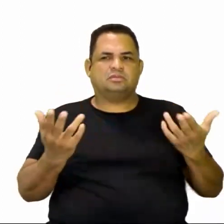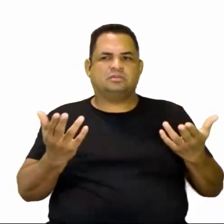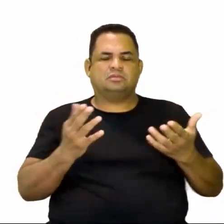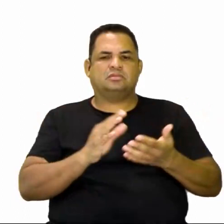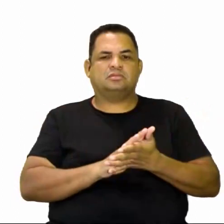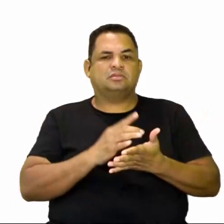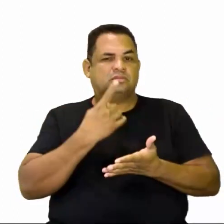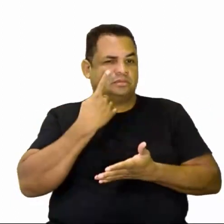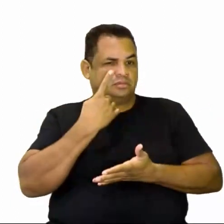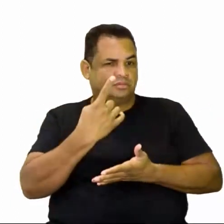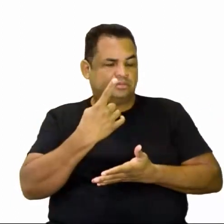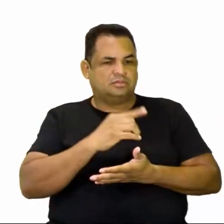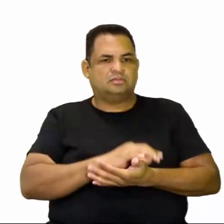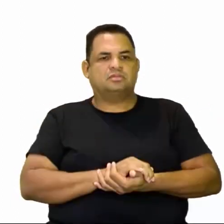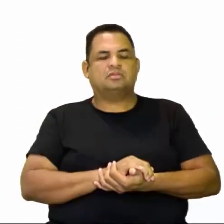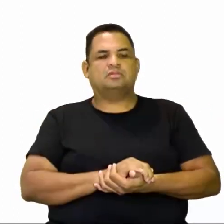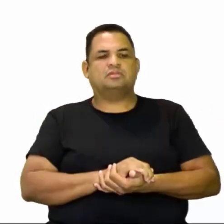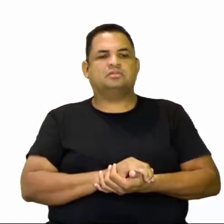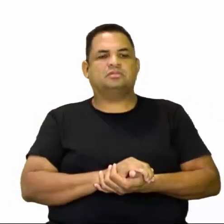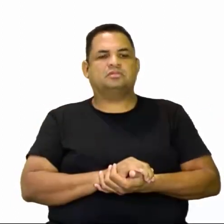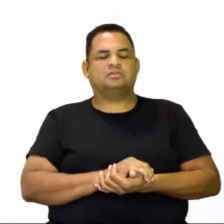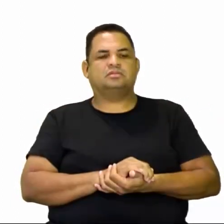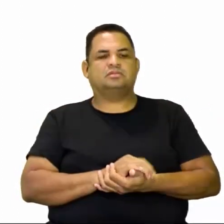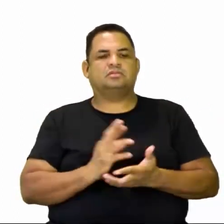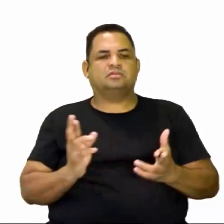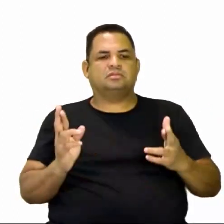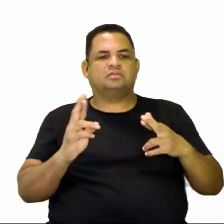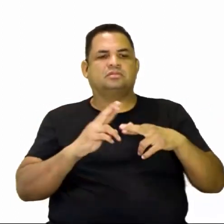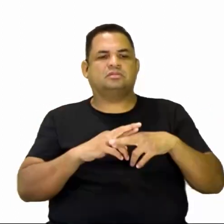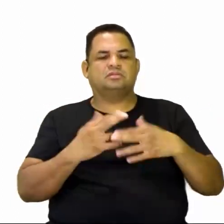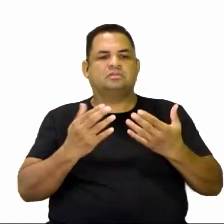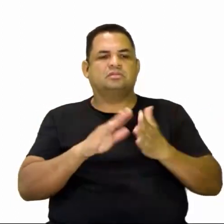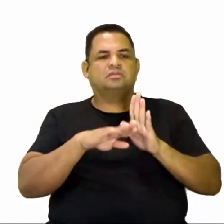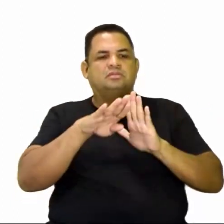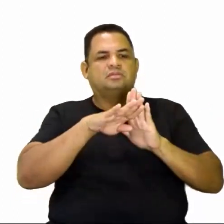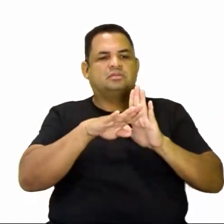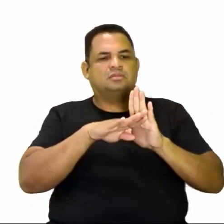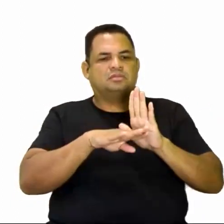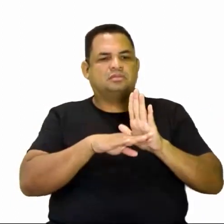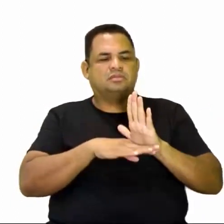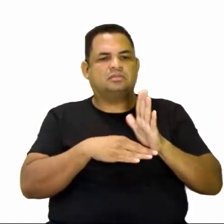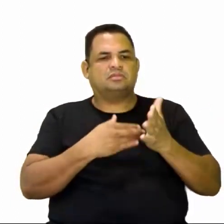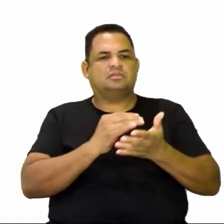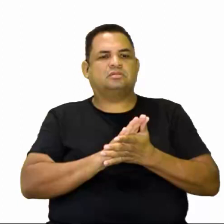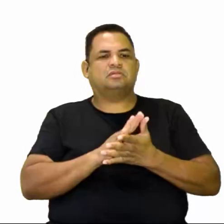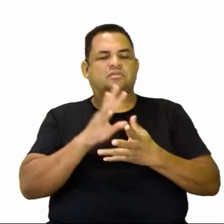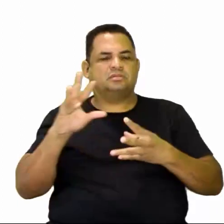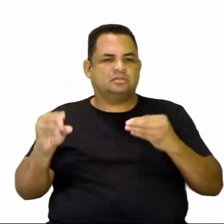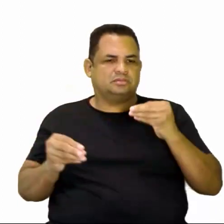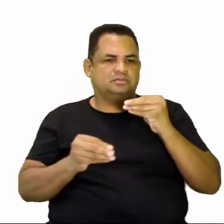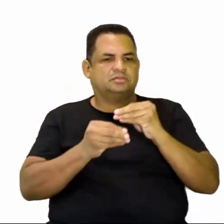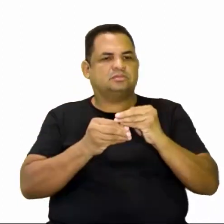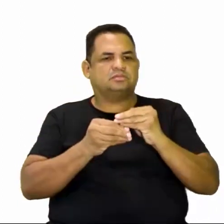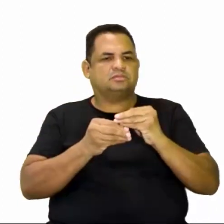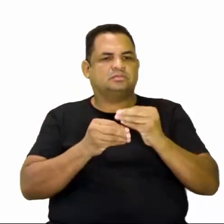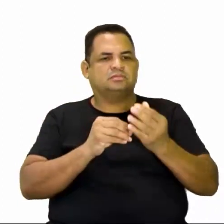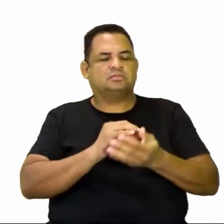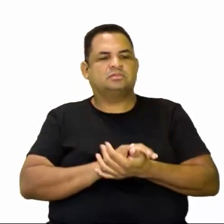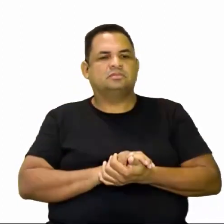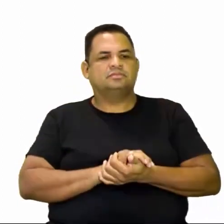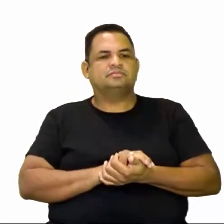é identificada como? É uma reação, de acordo com a classificação das reações, é uma reação de